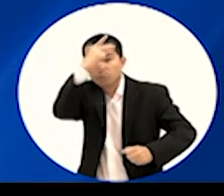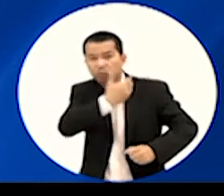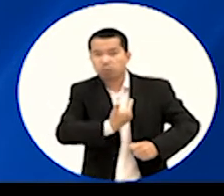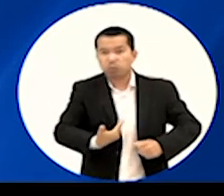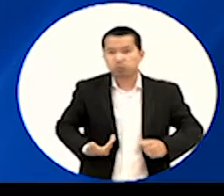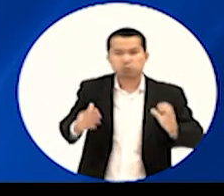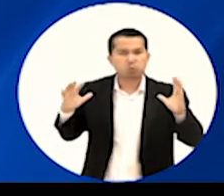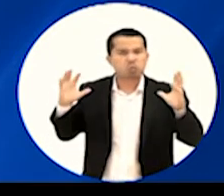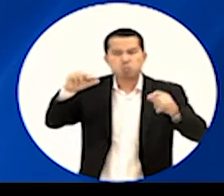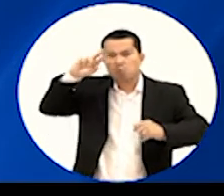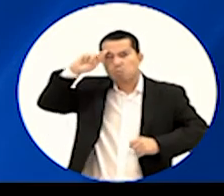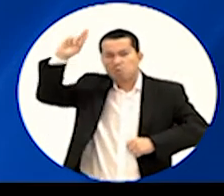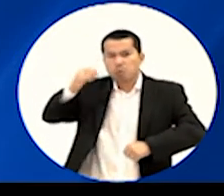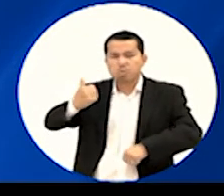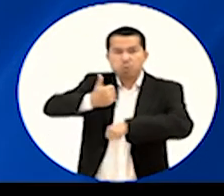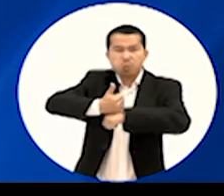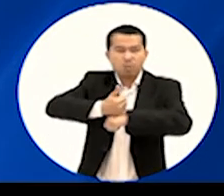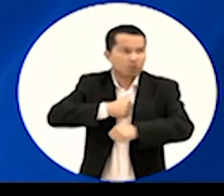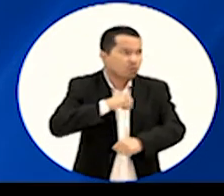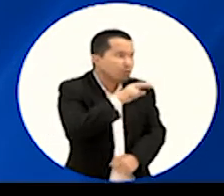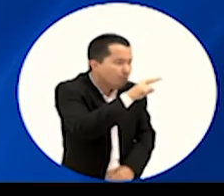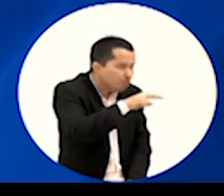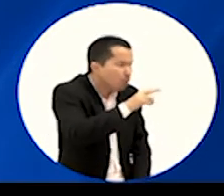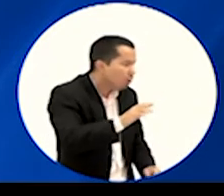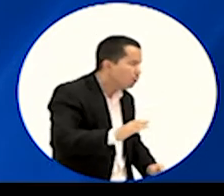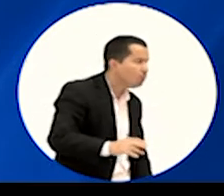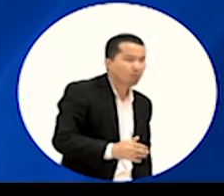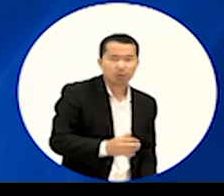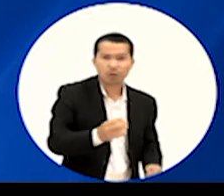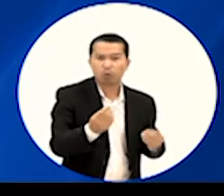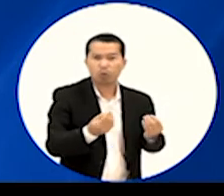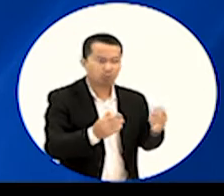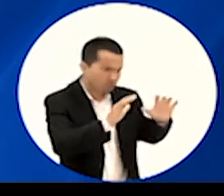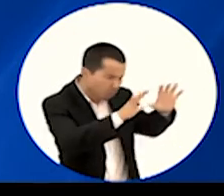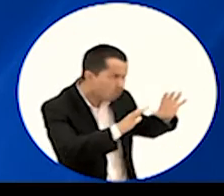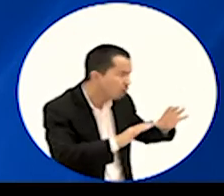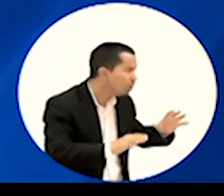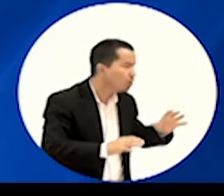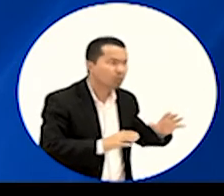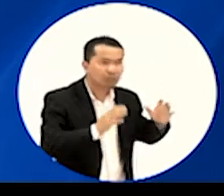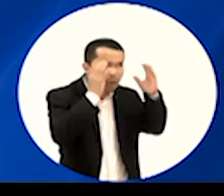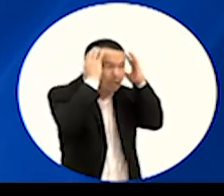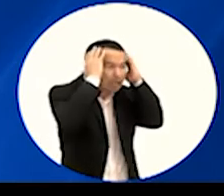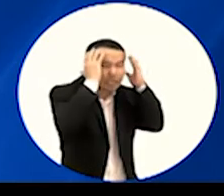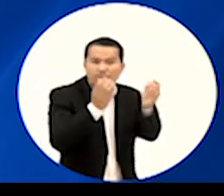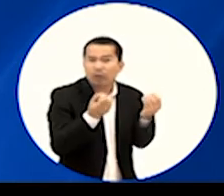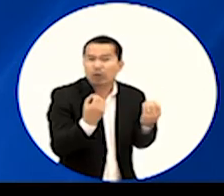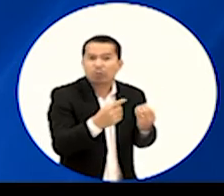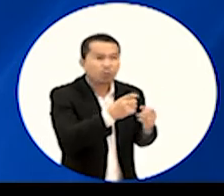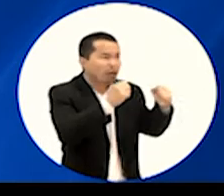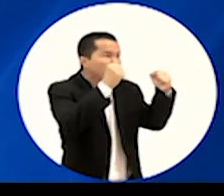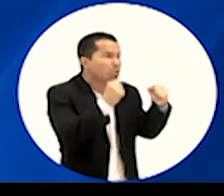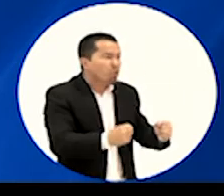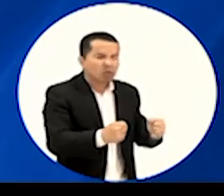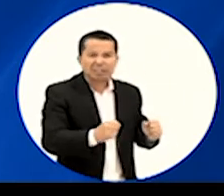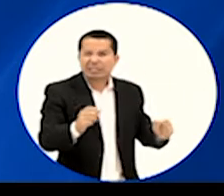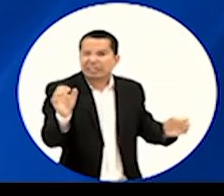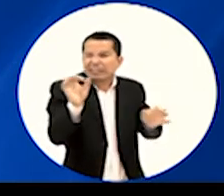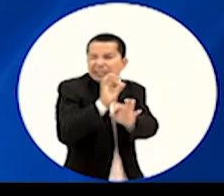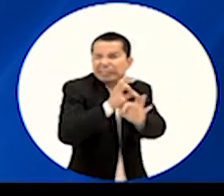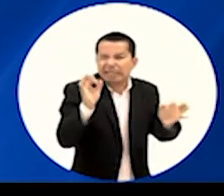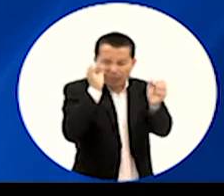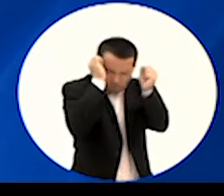e viram que o fogo não havia feito nenhum mal a eles. As labaredas não tinham